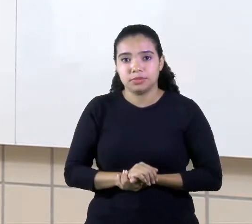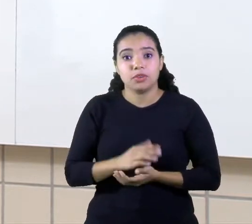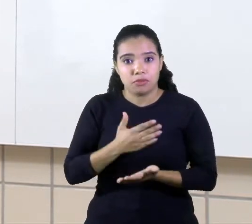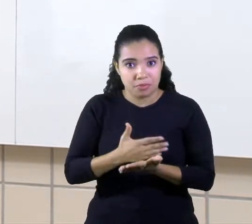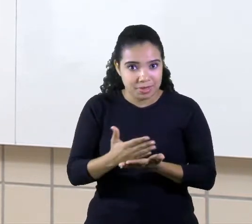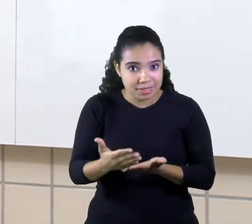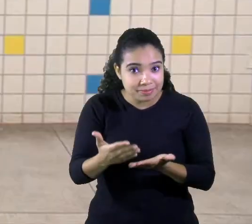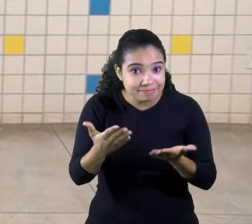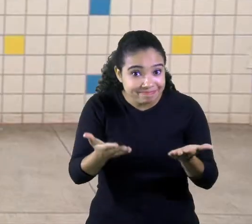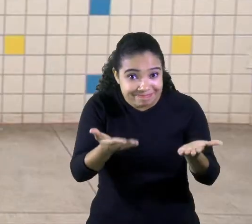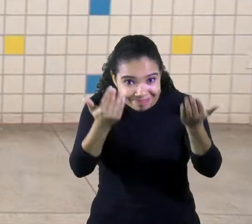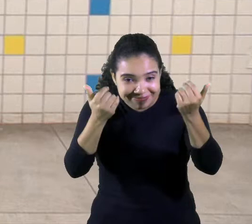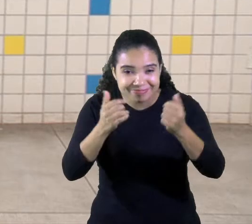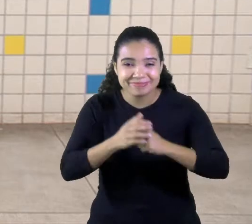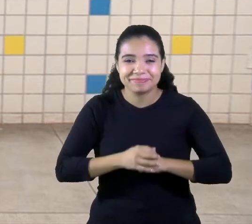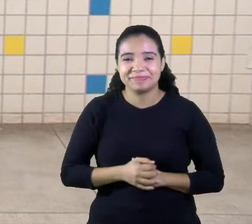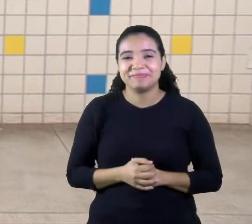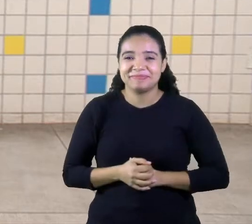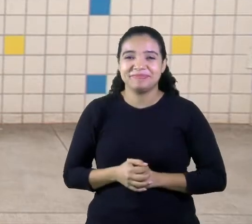então?